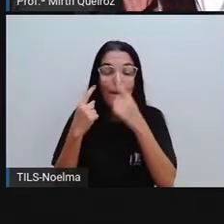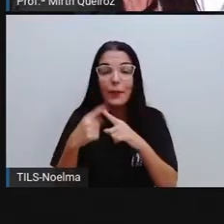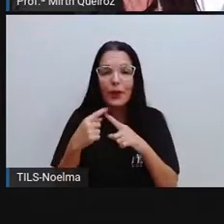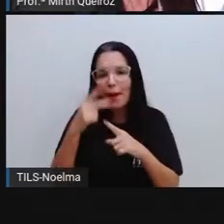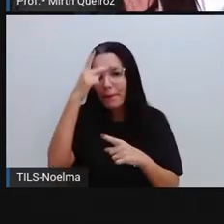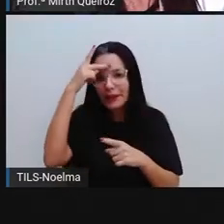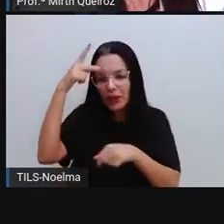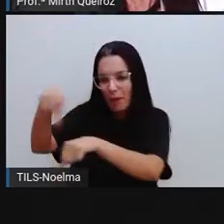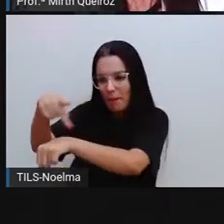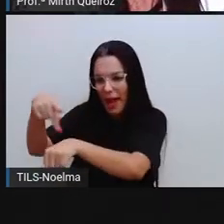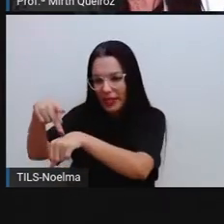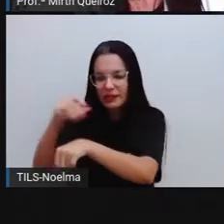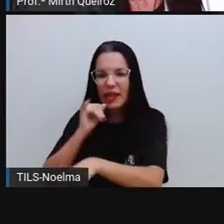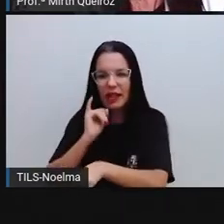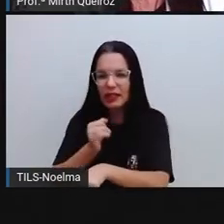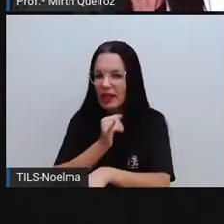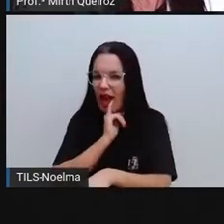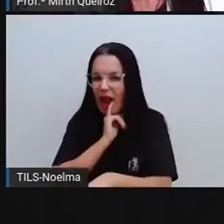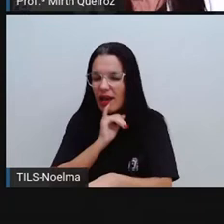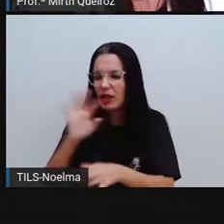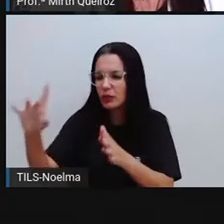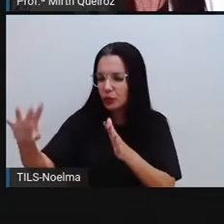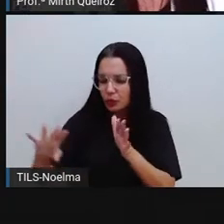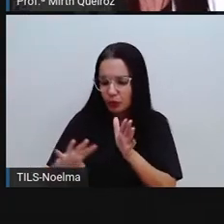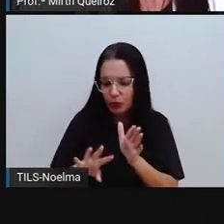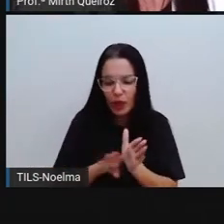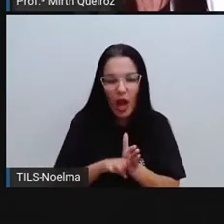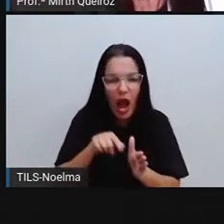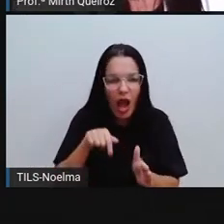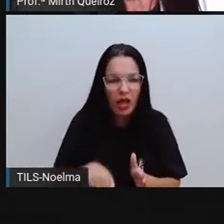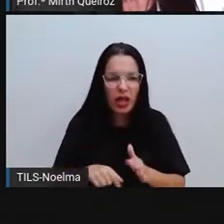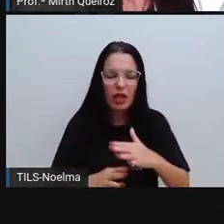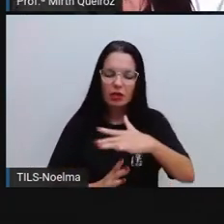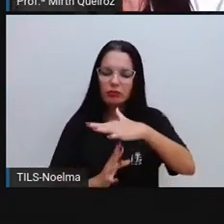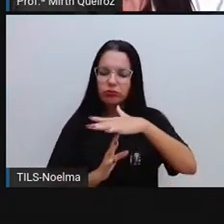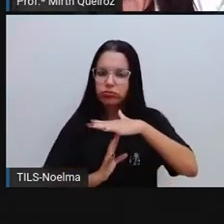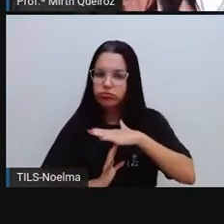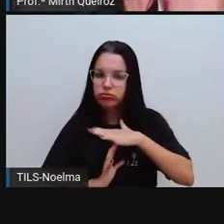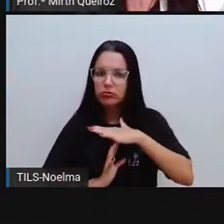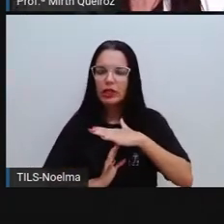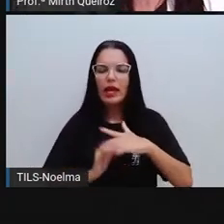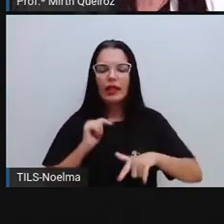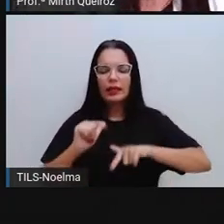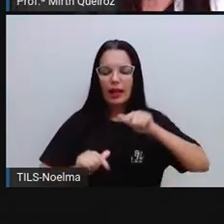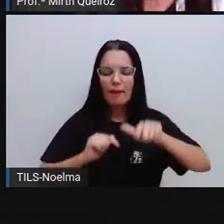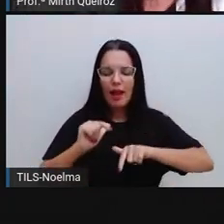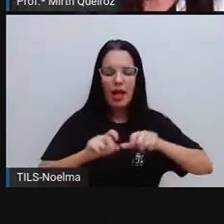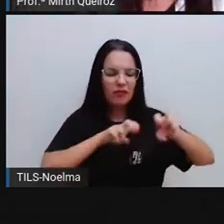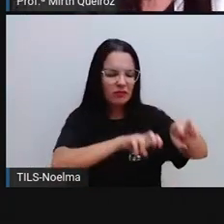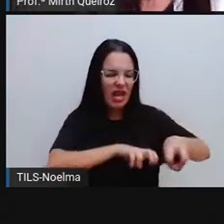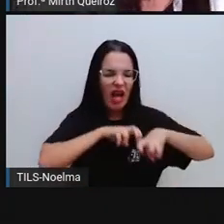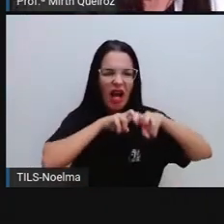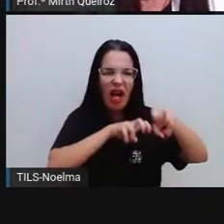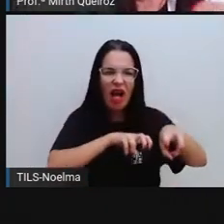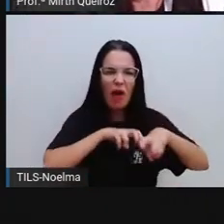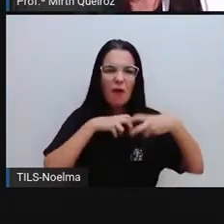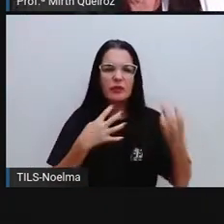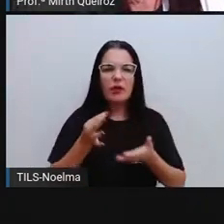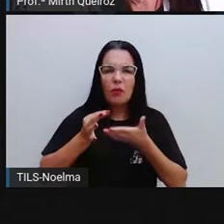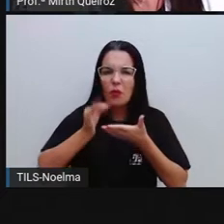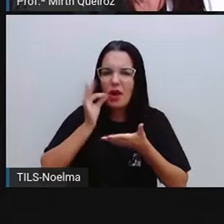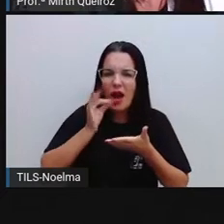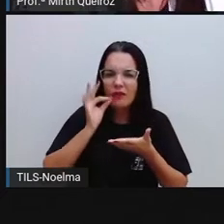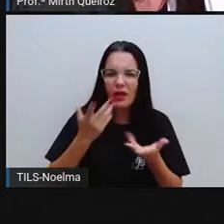eles vieram apenas para trabalhar nas lavouras, né, nos cafezais, ou então na época do ouro, né, para trabalhar